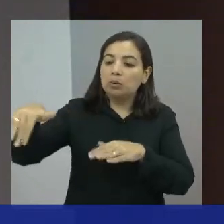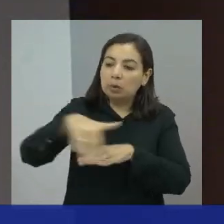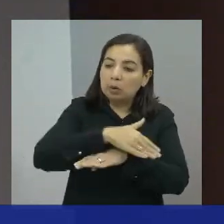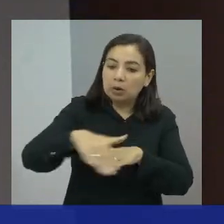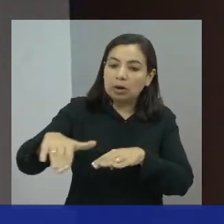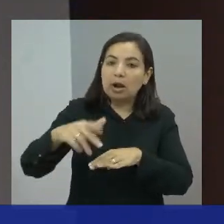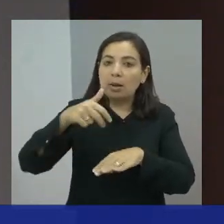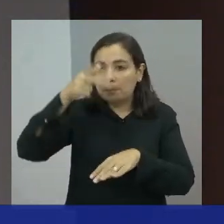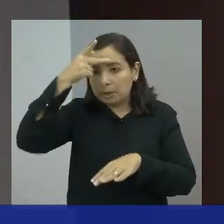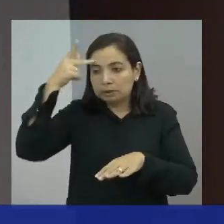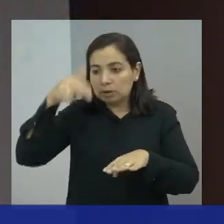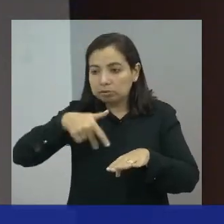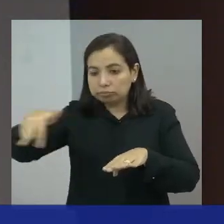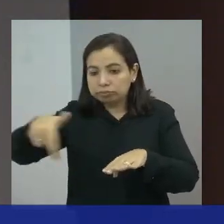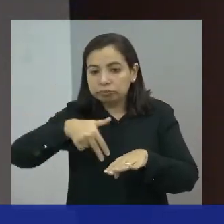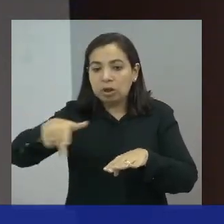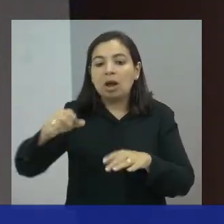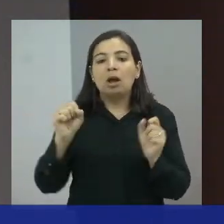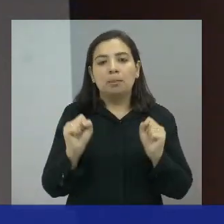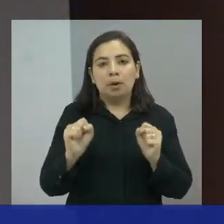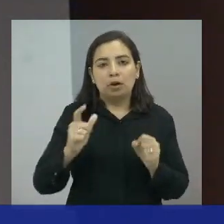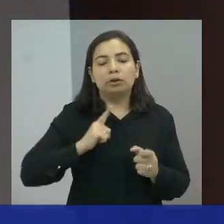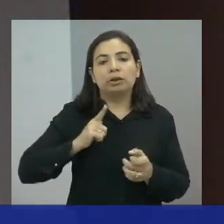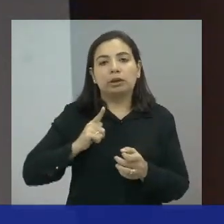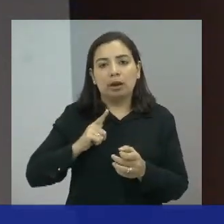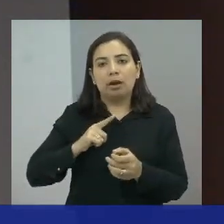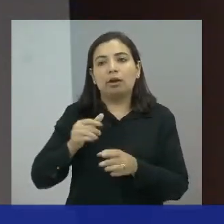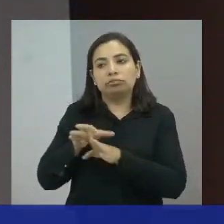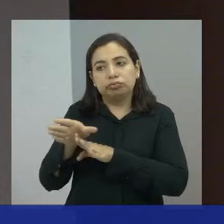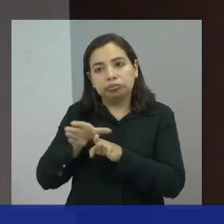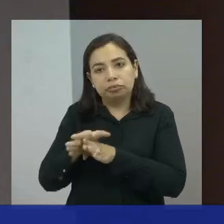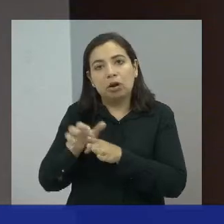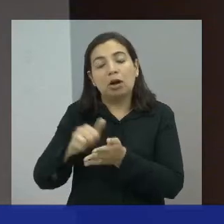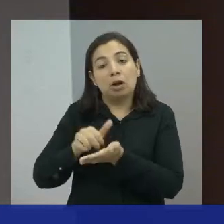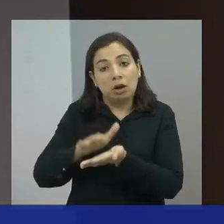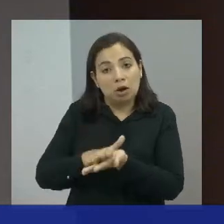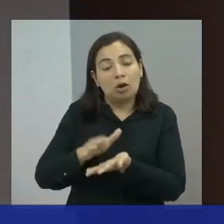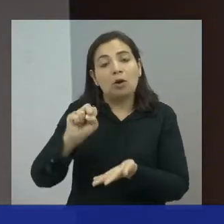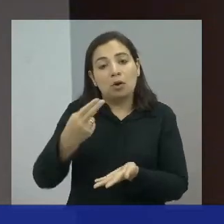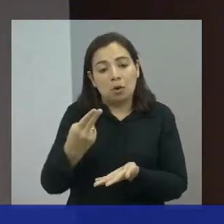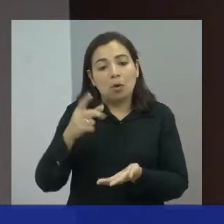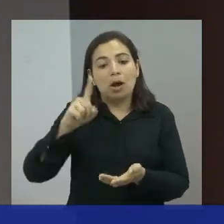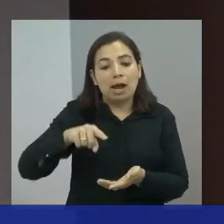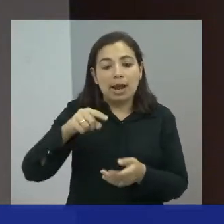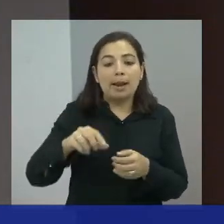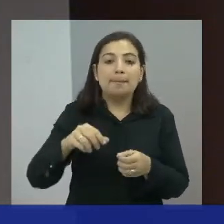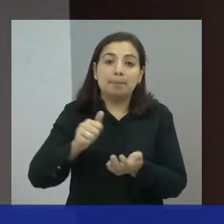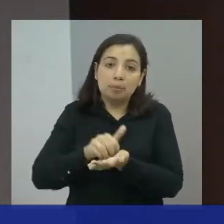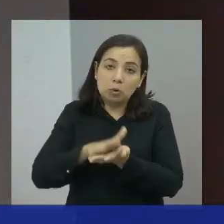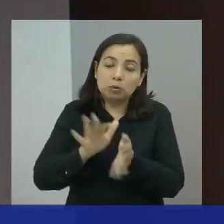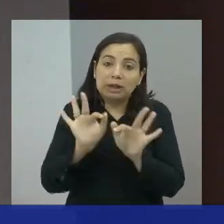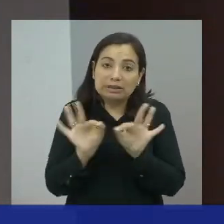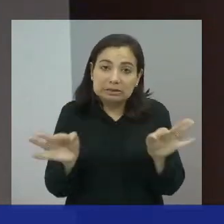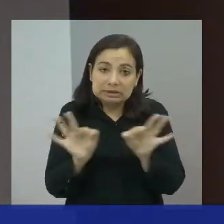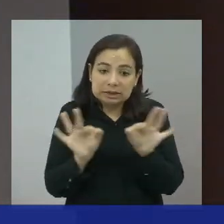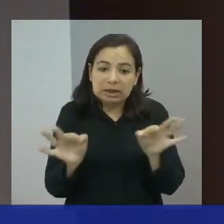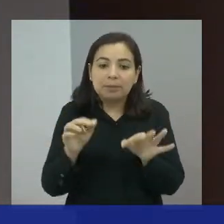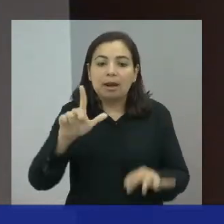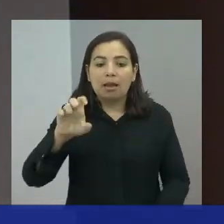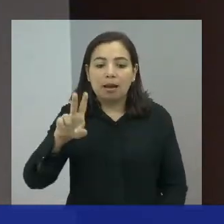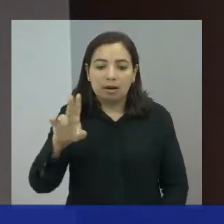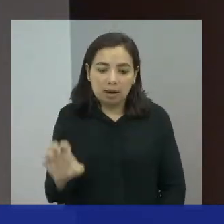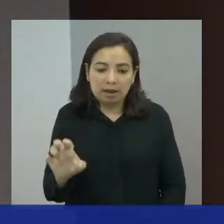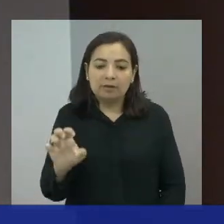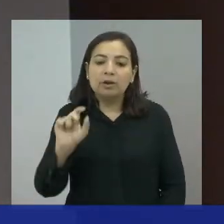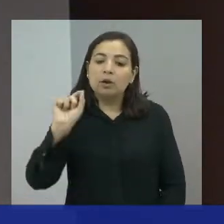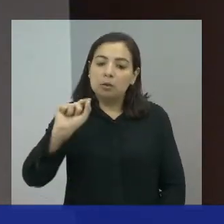públicos. Infração leve, com penalidade de multa simples e remoção, que significa a retirada daquilo